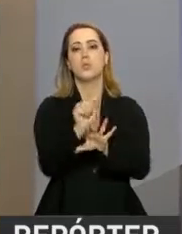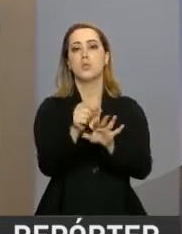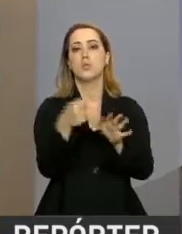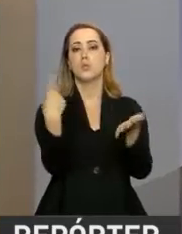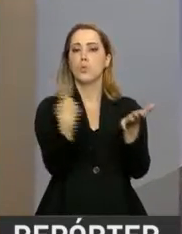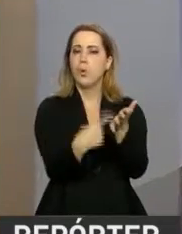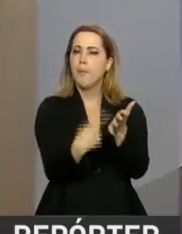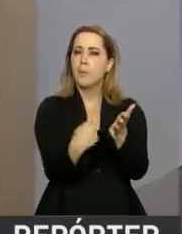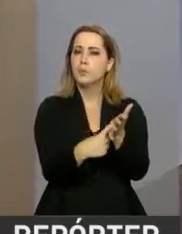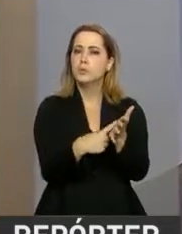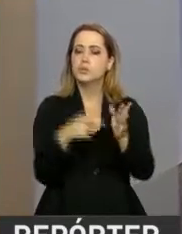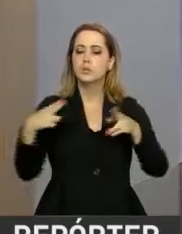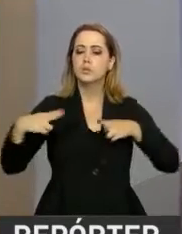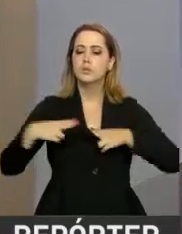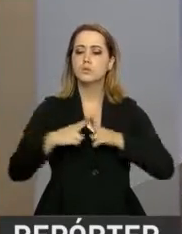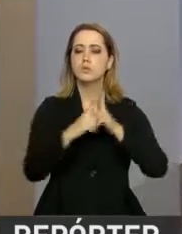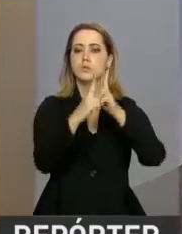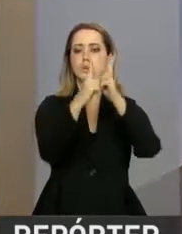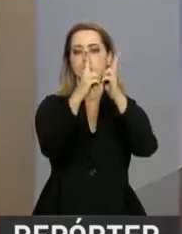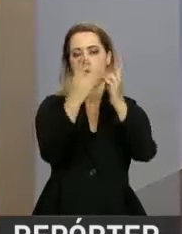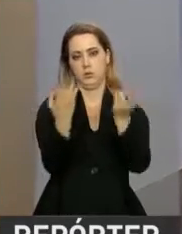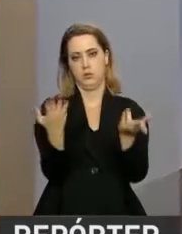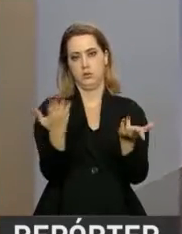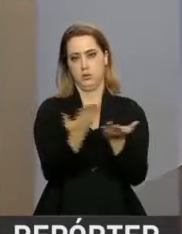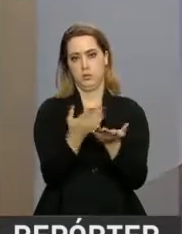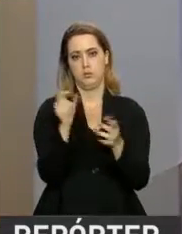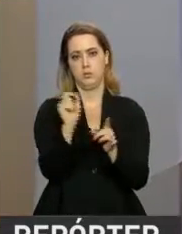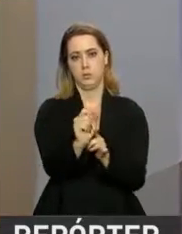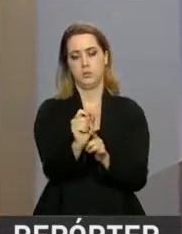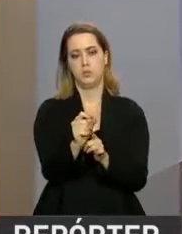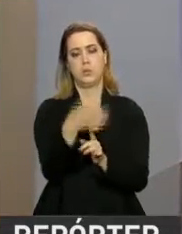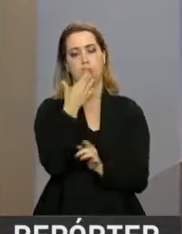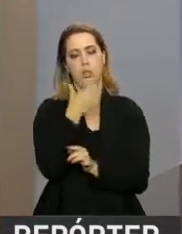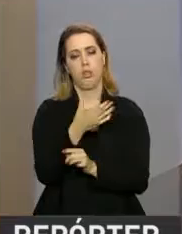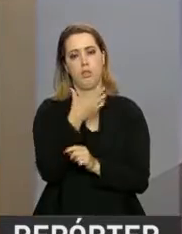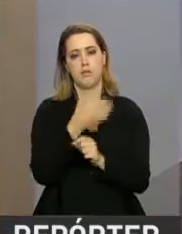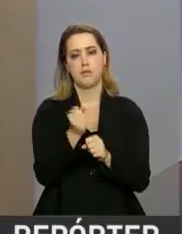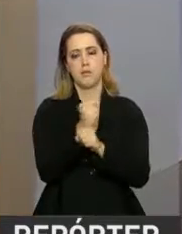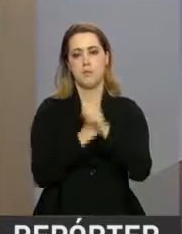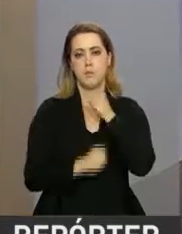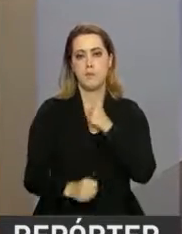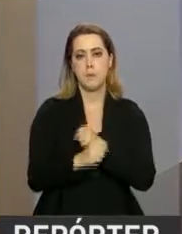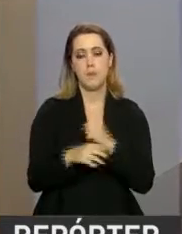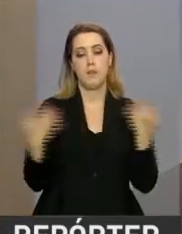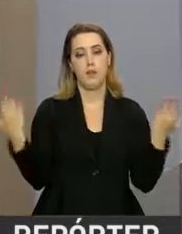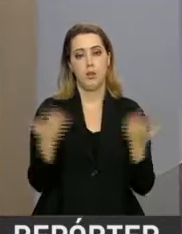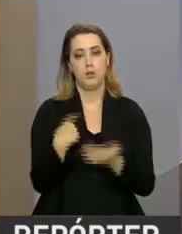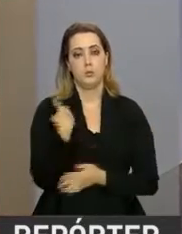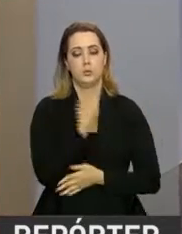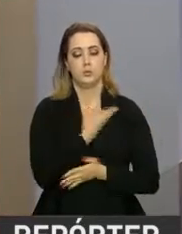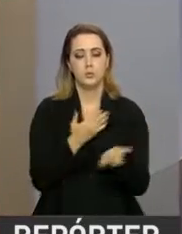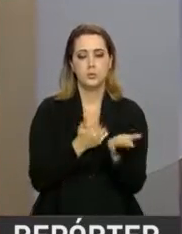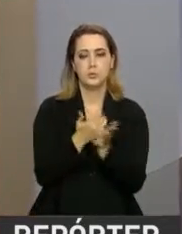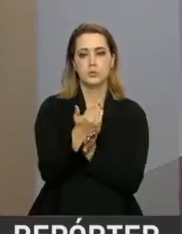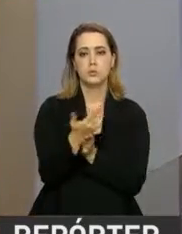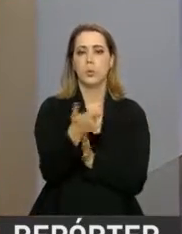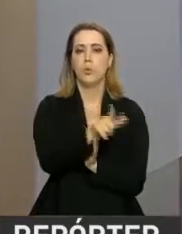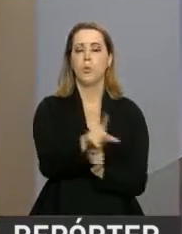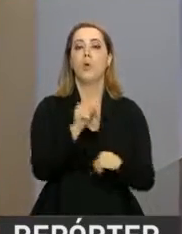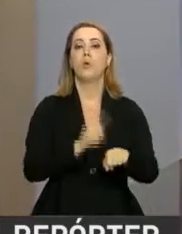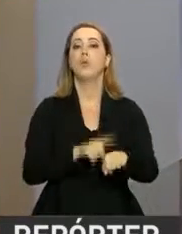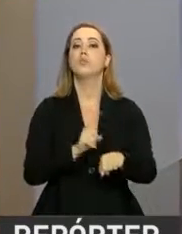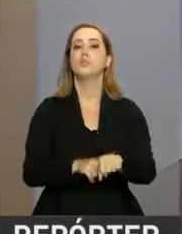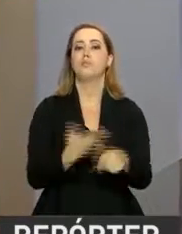como foi o final da negociação do Acordo de Paris em dezembro do ano passado, agora nós começamos um outro